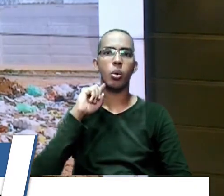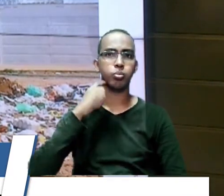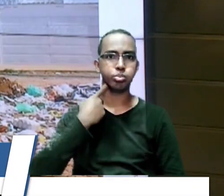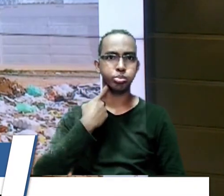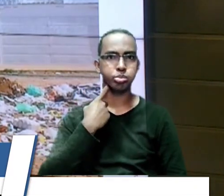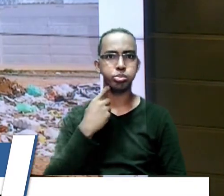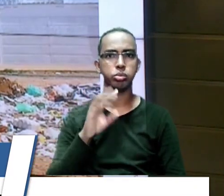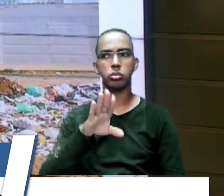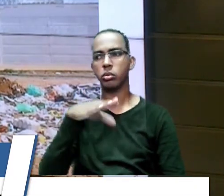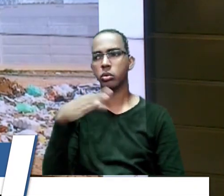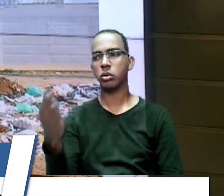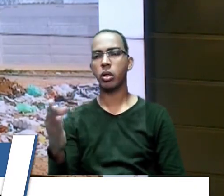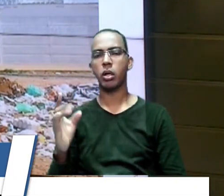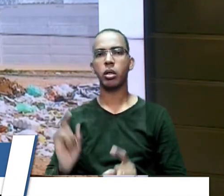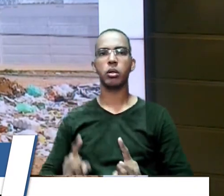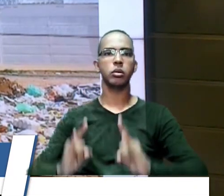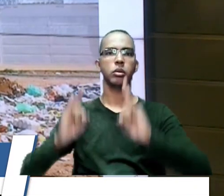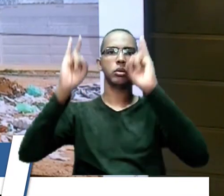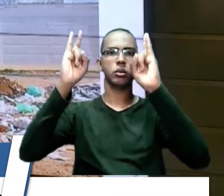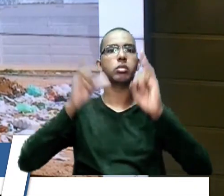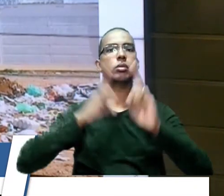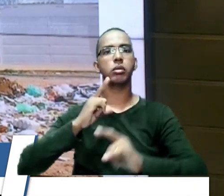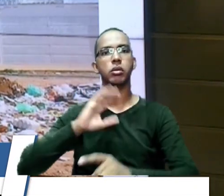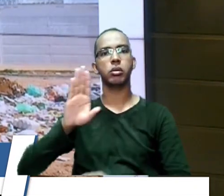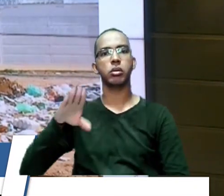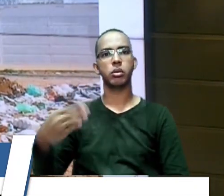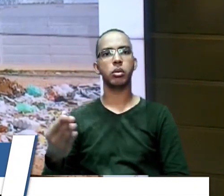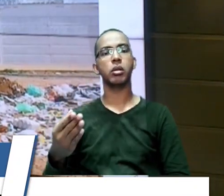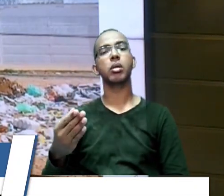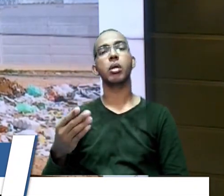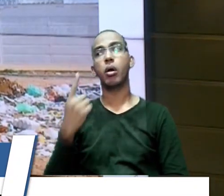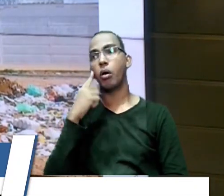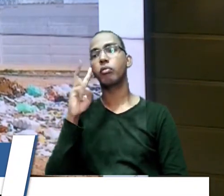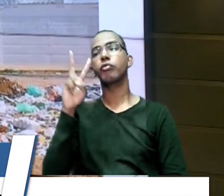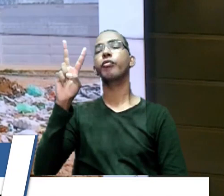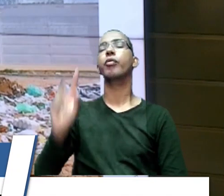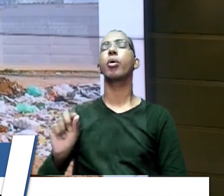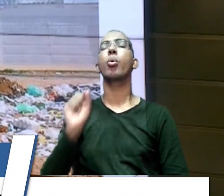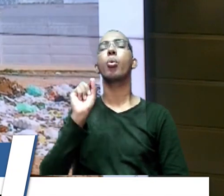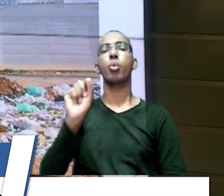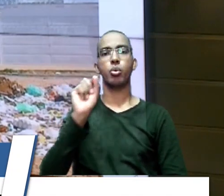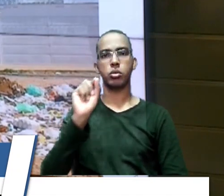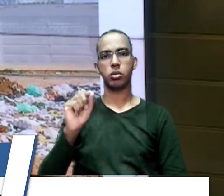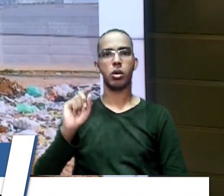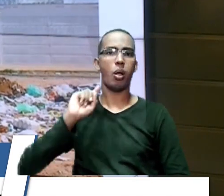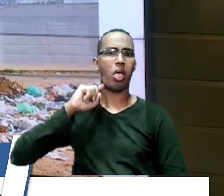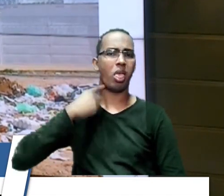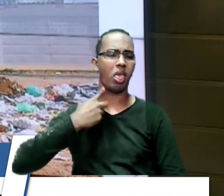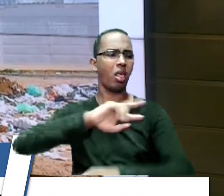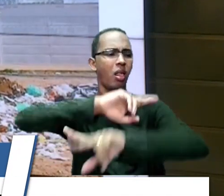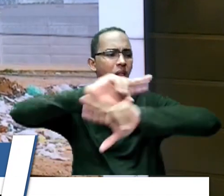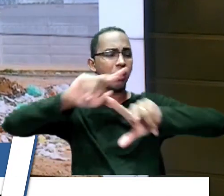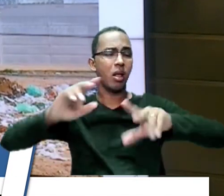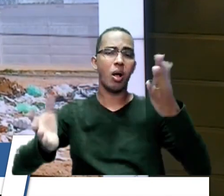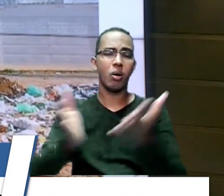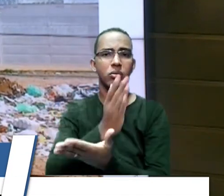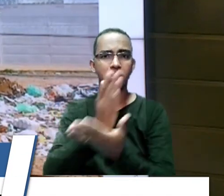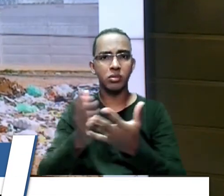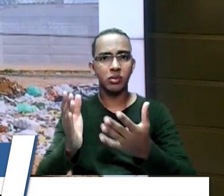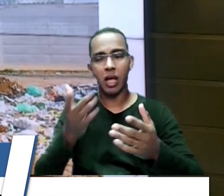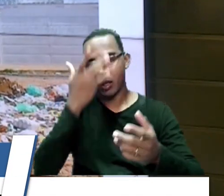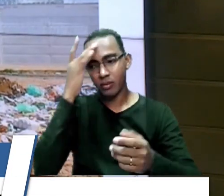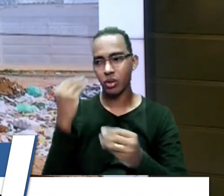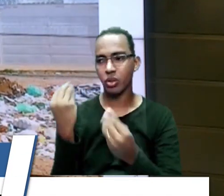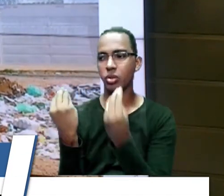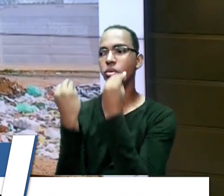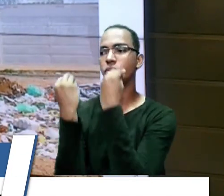seu apartamento e a primeira cena que viam era os lixos. E muitas das vezes pessoas jogando,